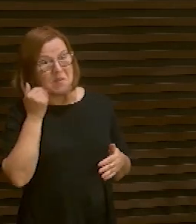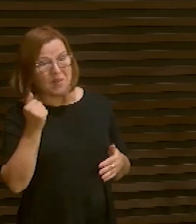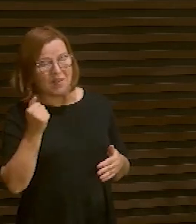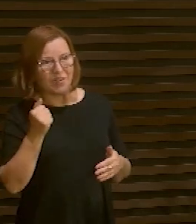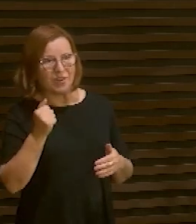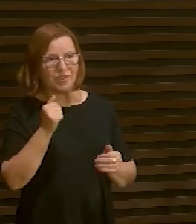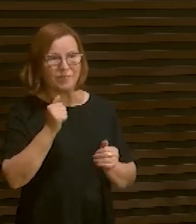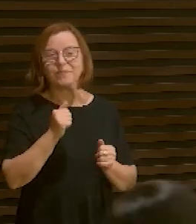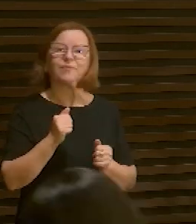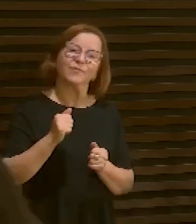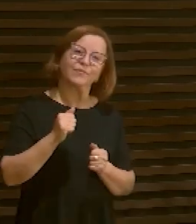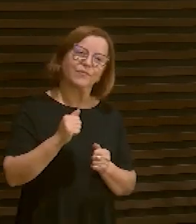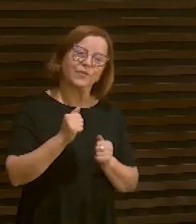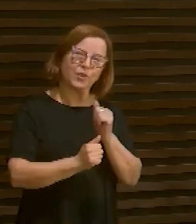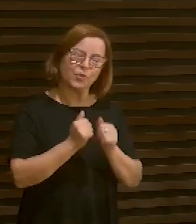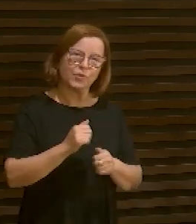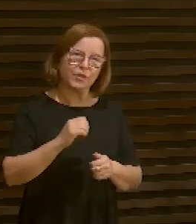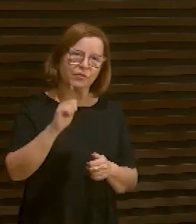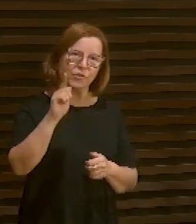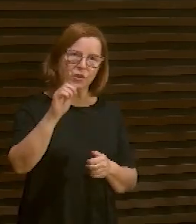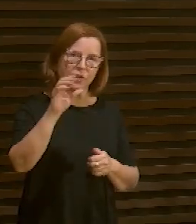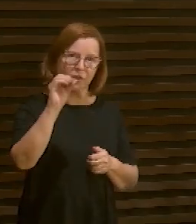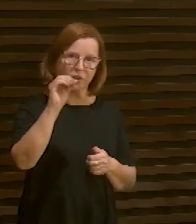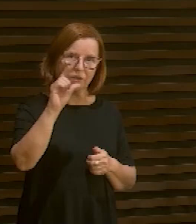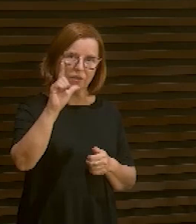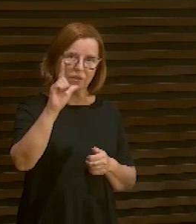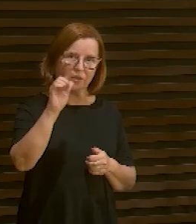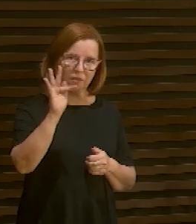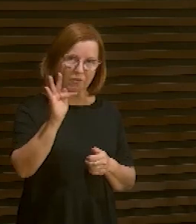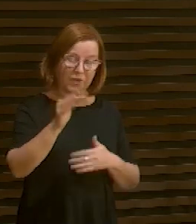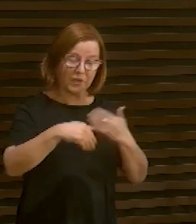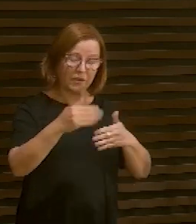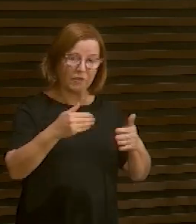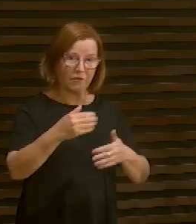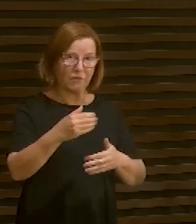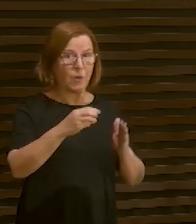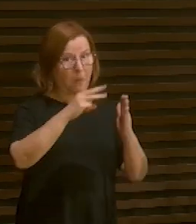e desenvolveu um método único para atingir o seu objetivo.